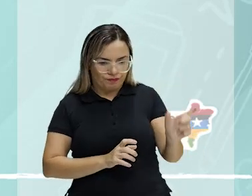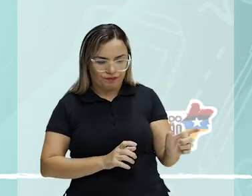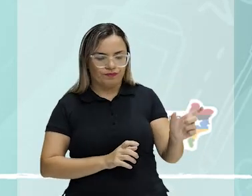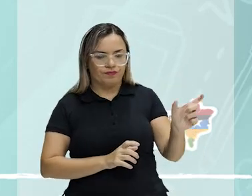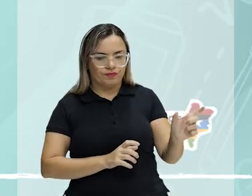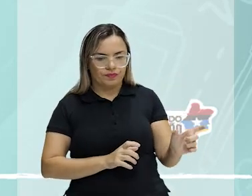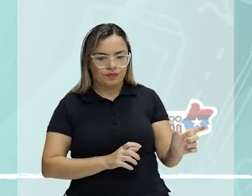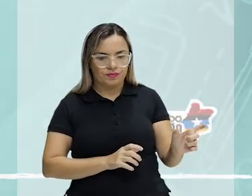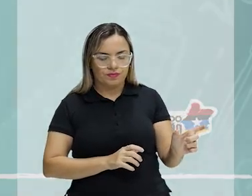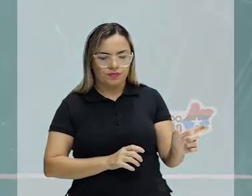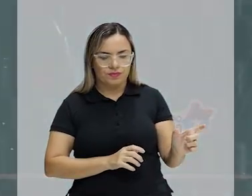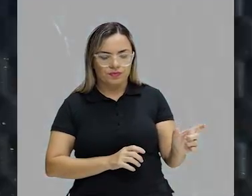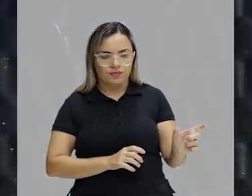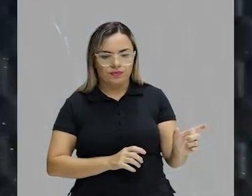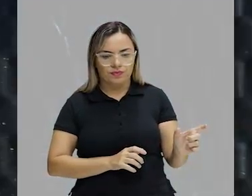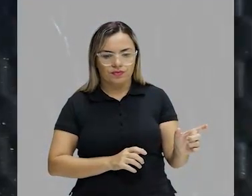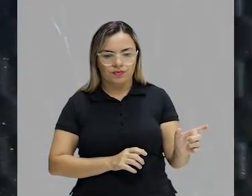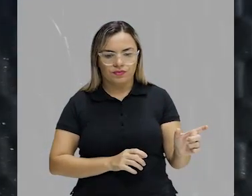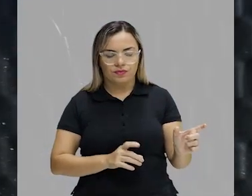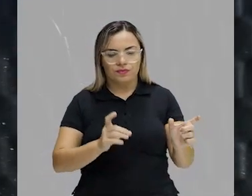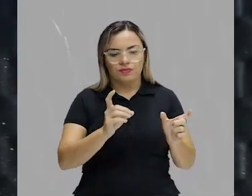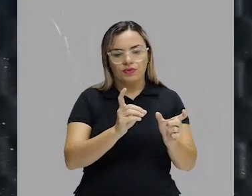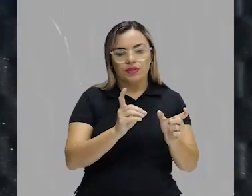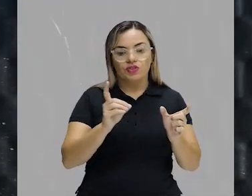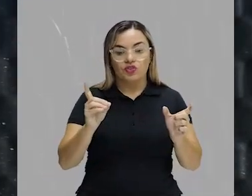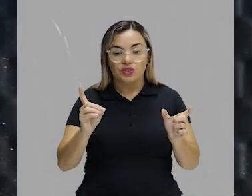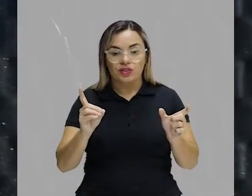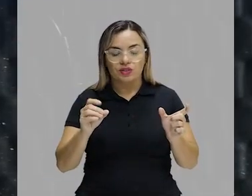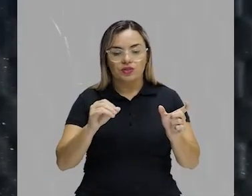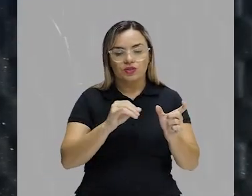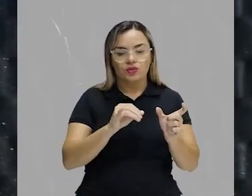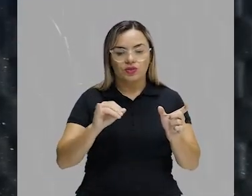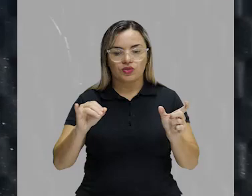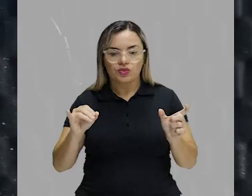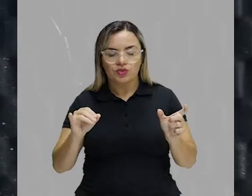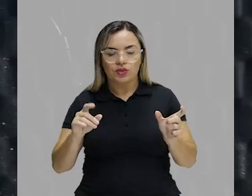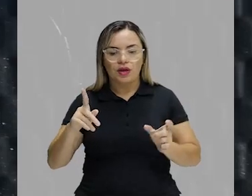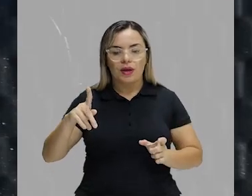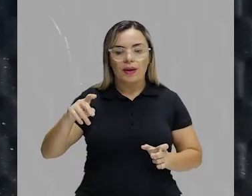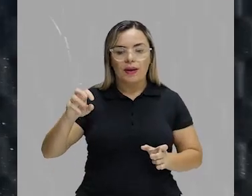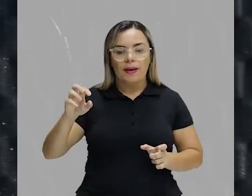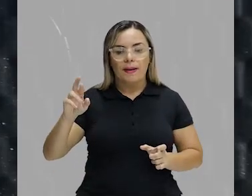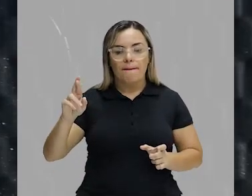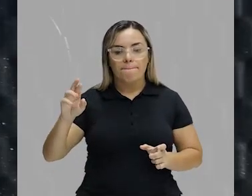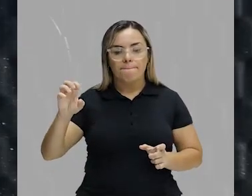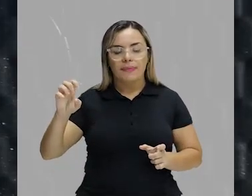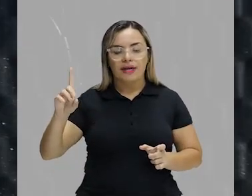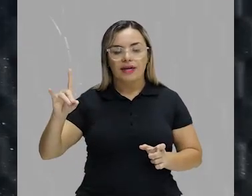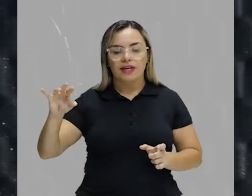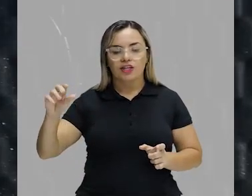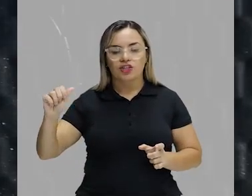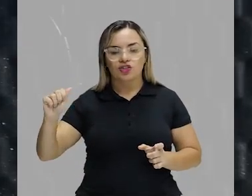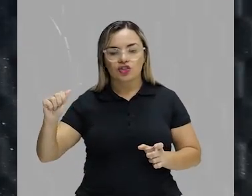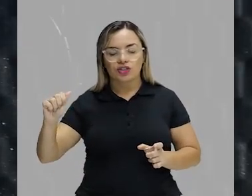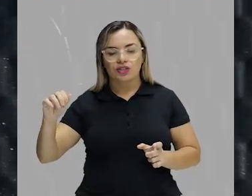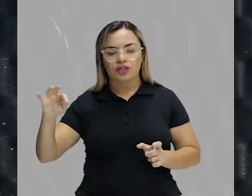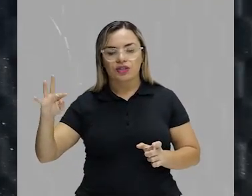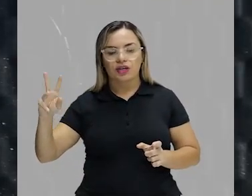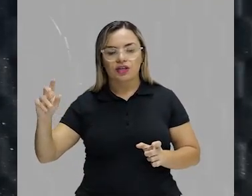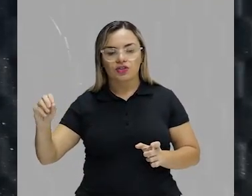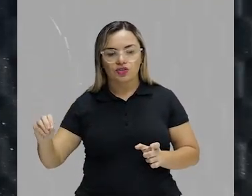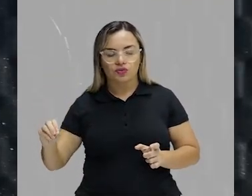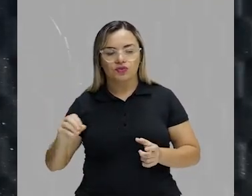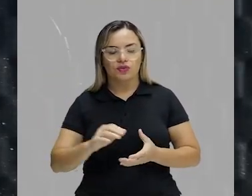direto, de objeto indireto, de predicativo, de aposto, agente da passiva ou complemento